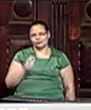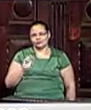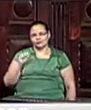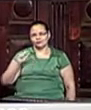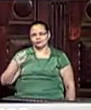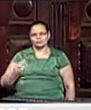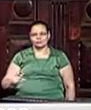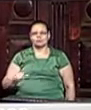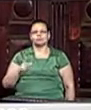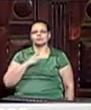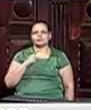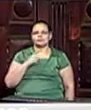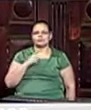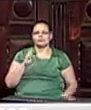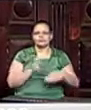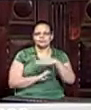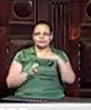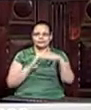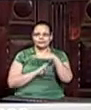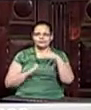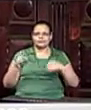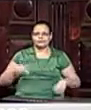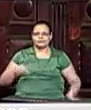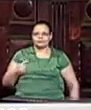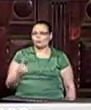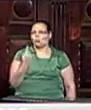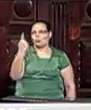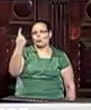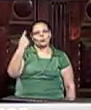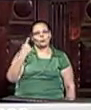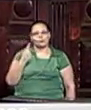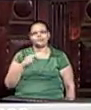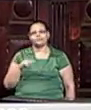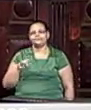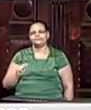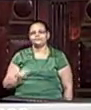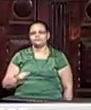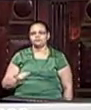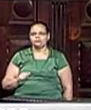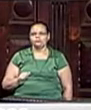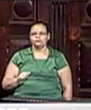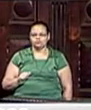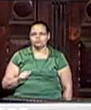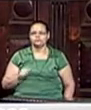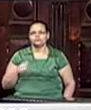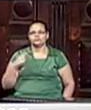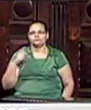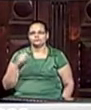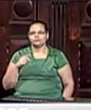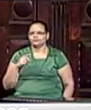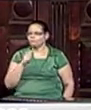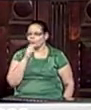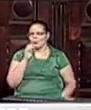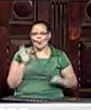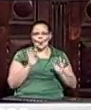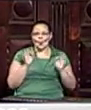a Petrobras como operadora única. Operadora única. Nenhuma